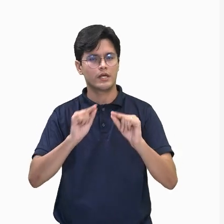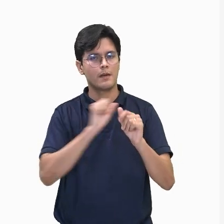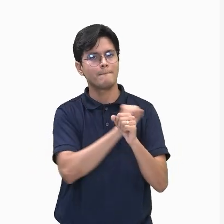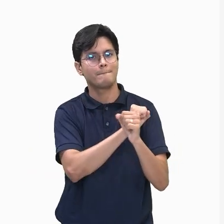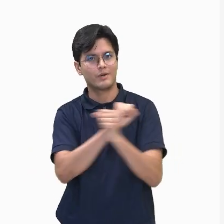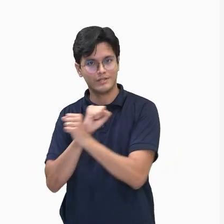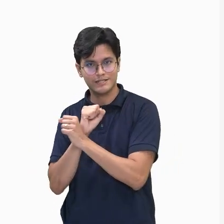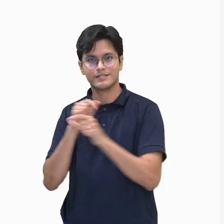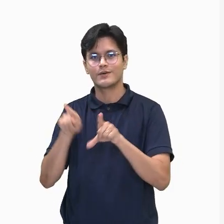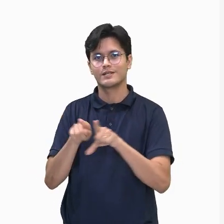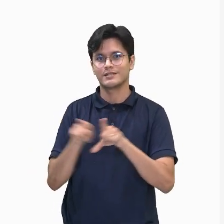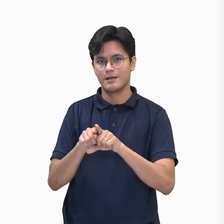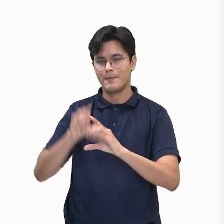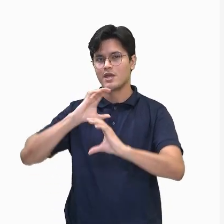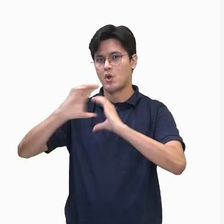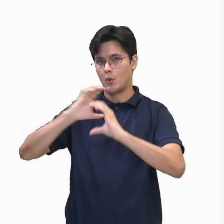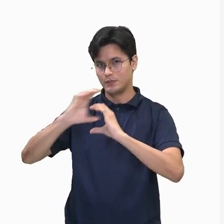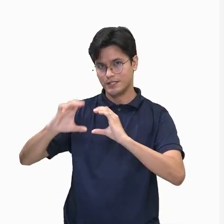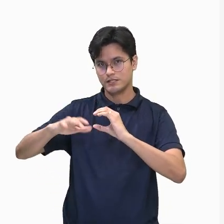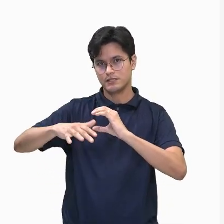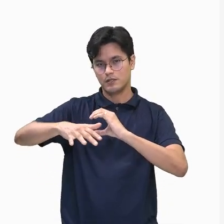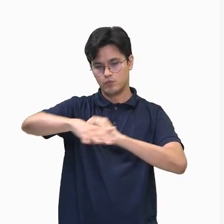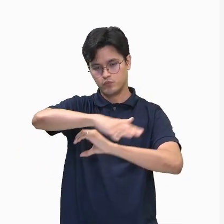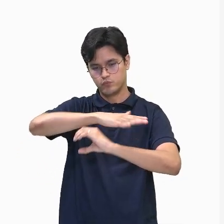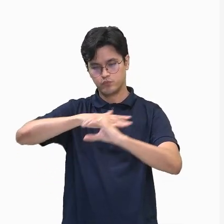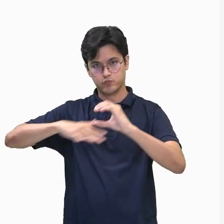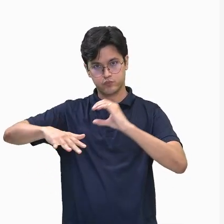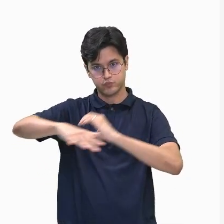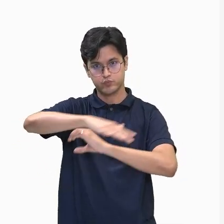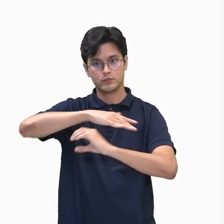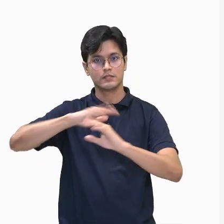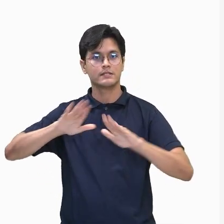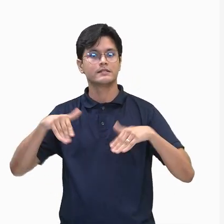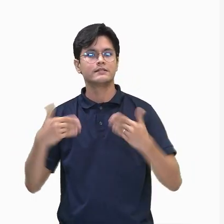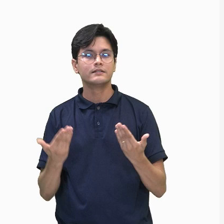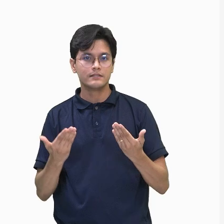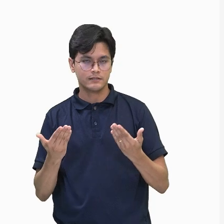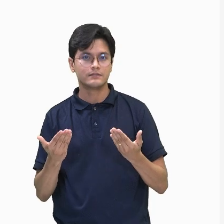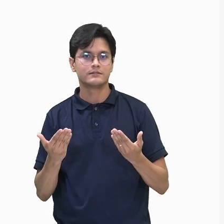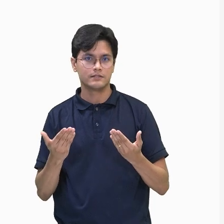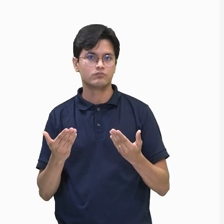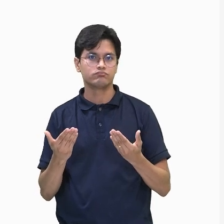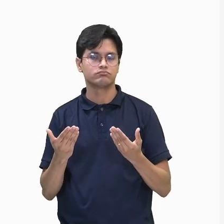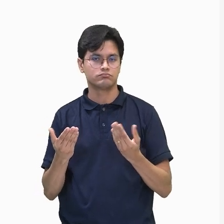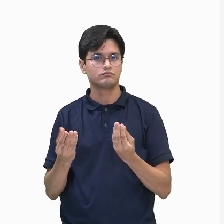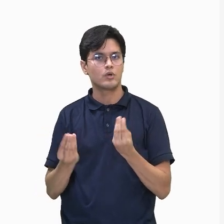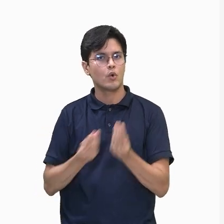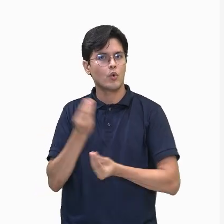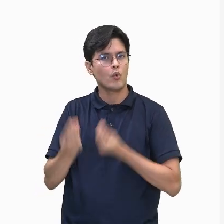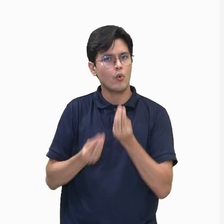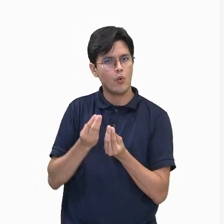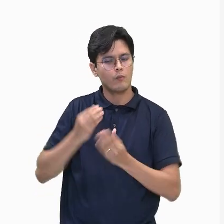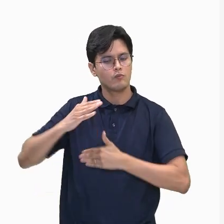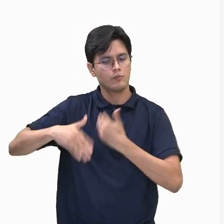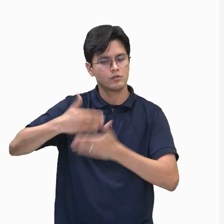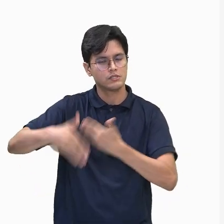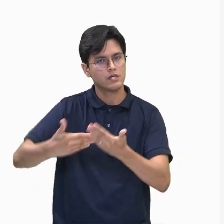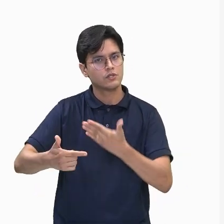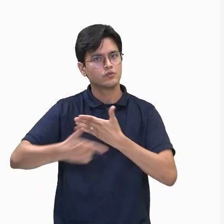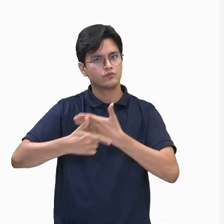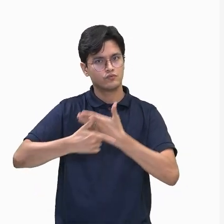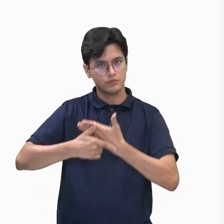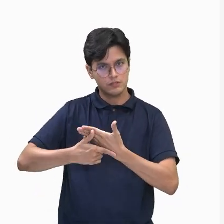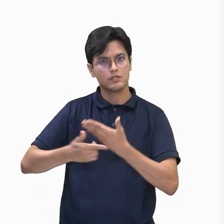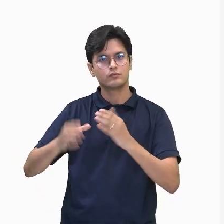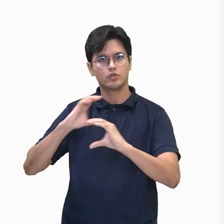e comunicação com o meio ambiente. Então, como vai funcionar esse processo da função e